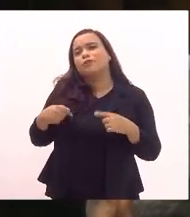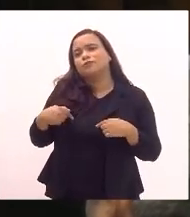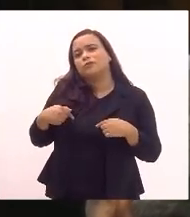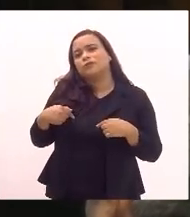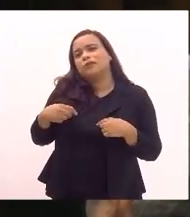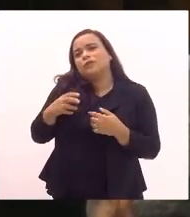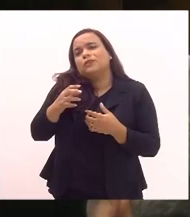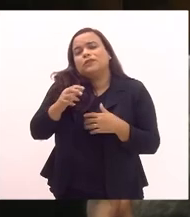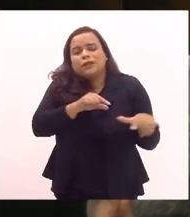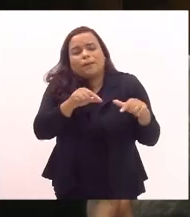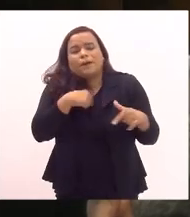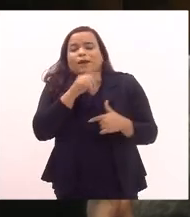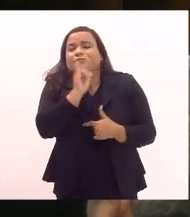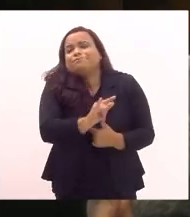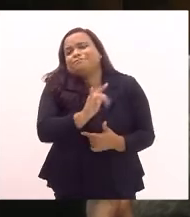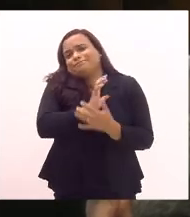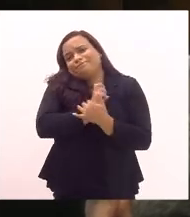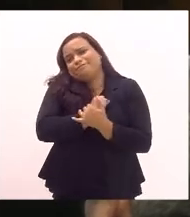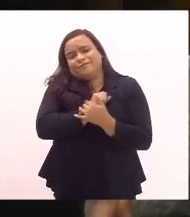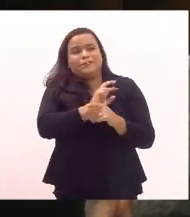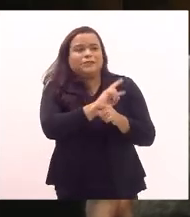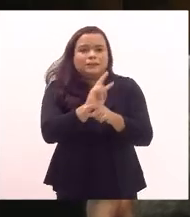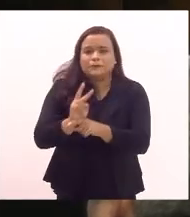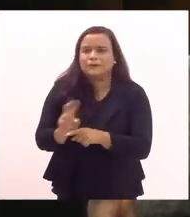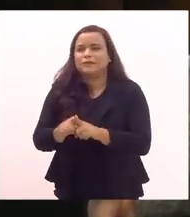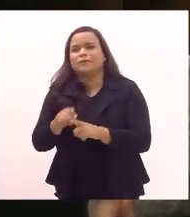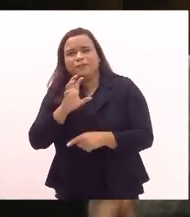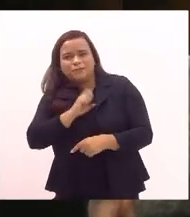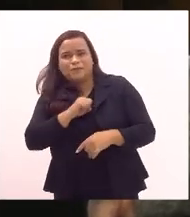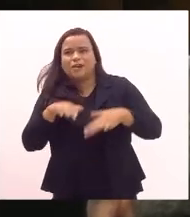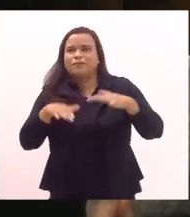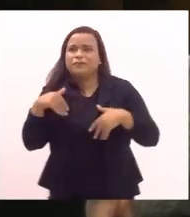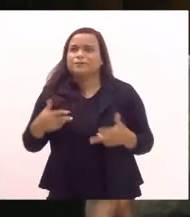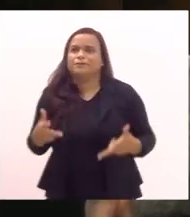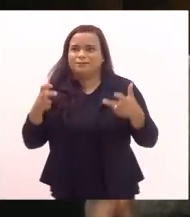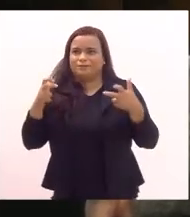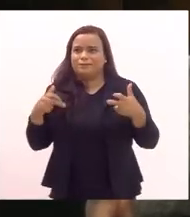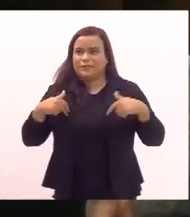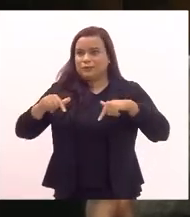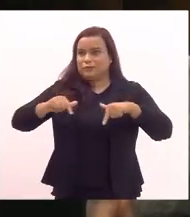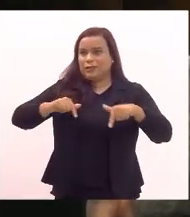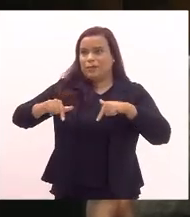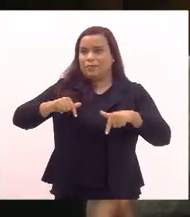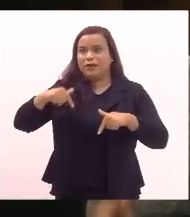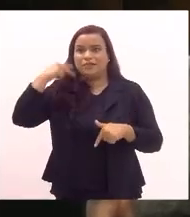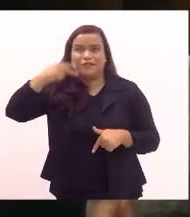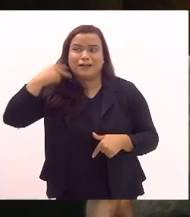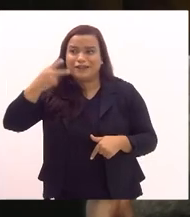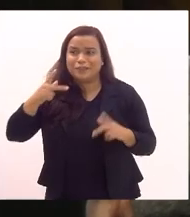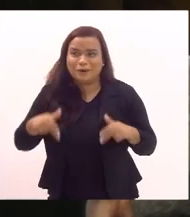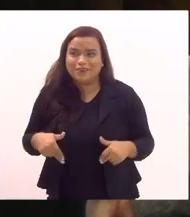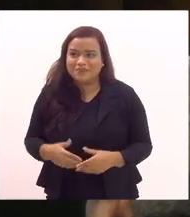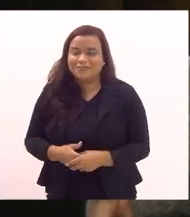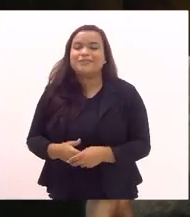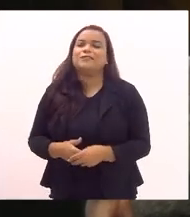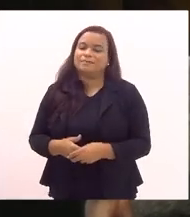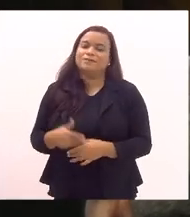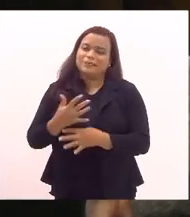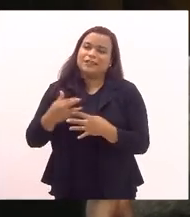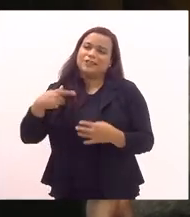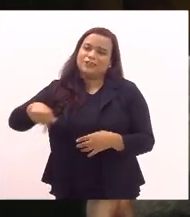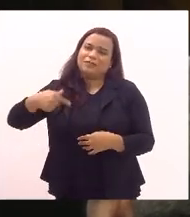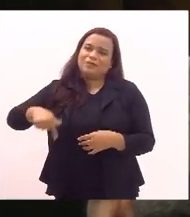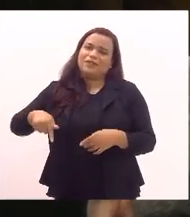trabalhado eu causa dos Paulo Eu amo o fiscalizar muita das vezes eu me pego o trabalhando como uma vereadora na minha cidade